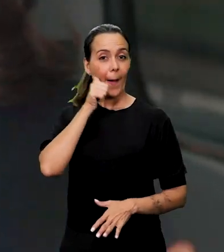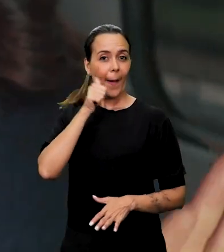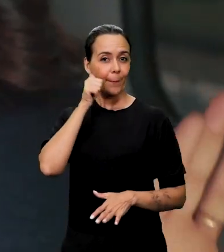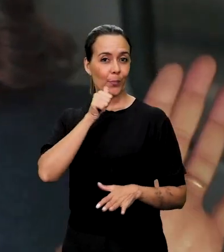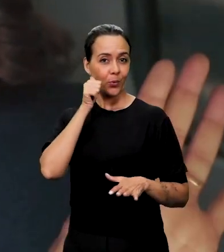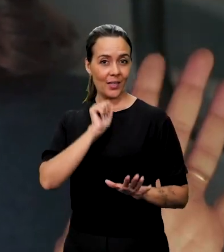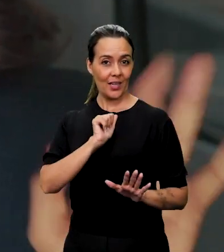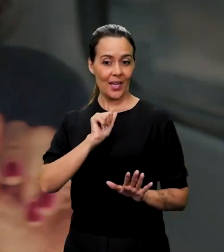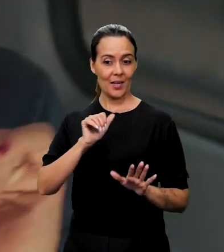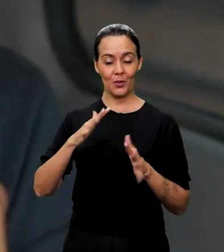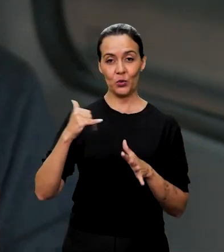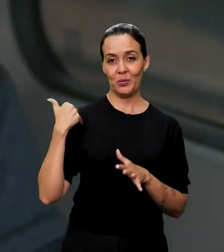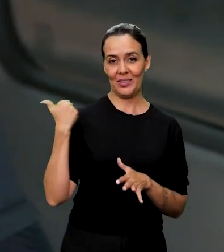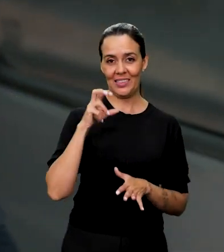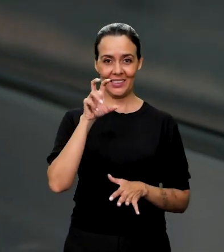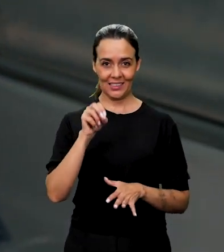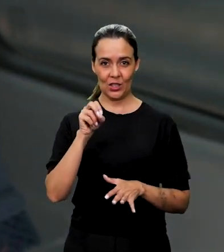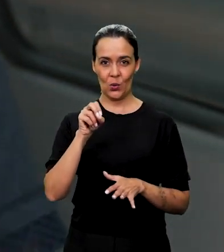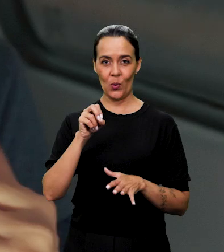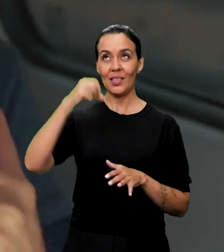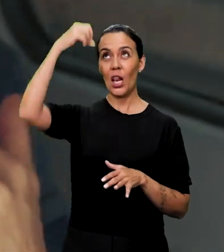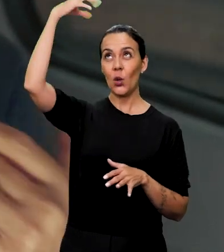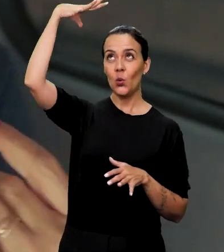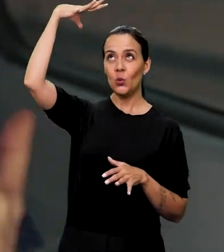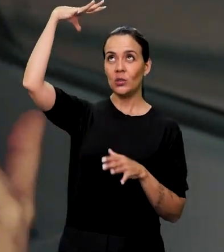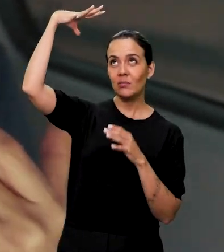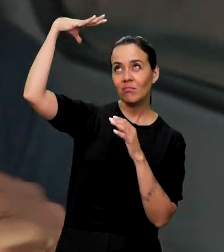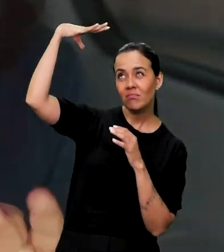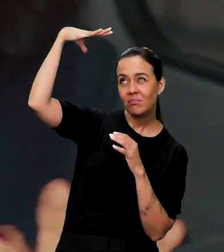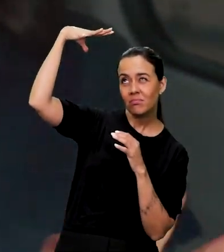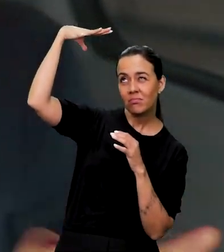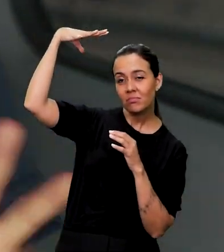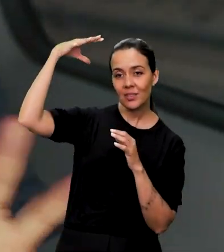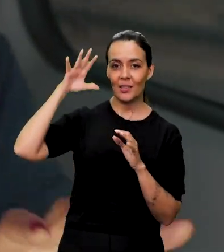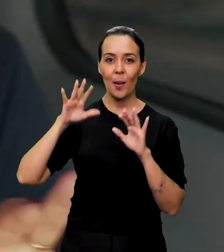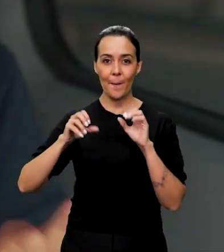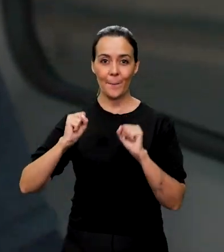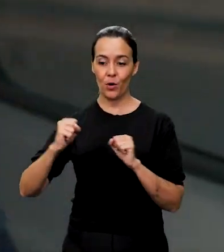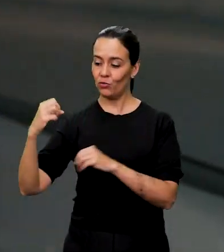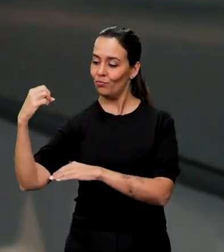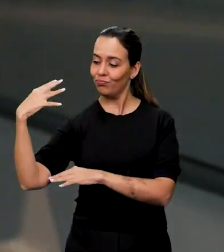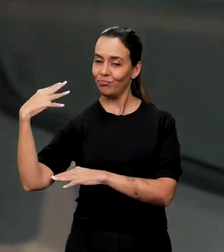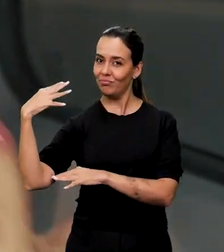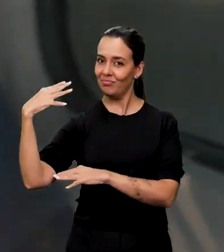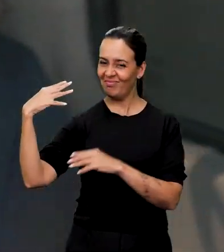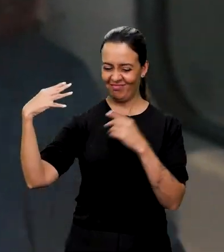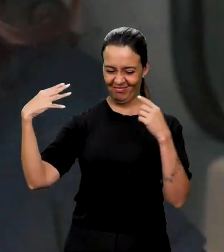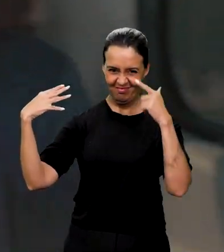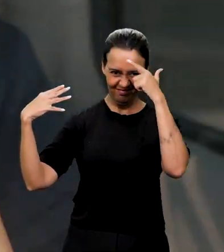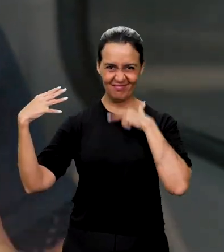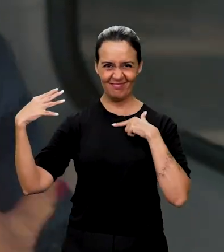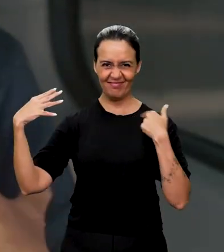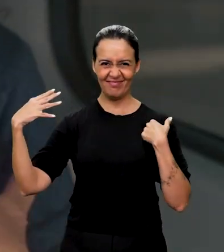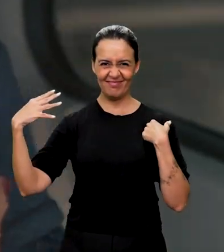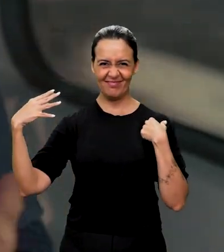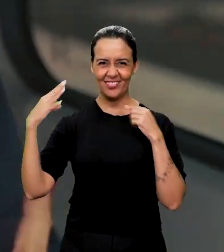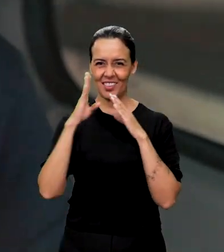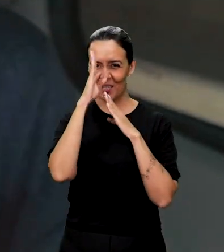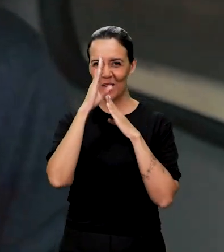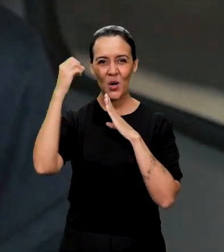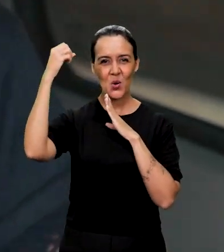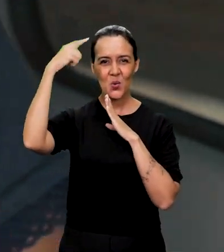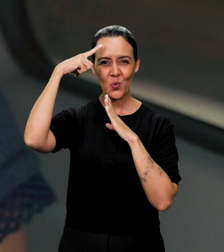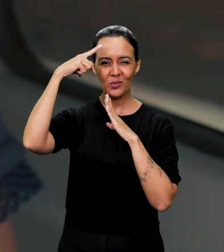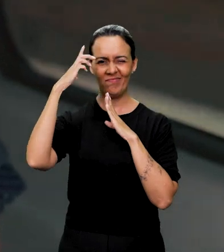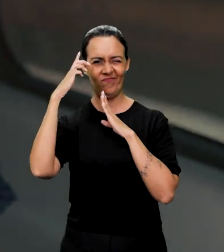luz, porque a luz de cima pode jogar para baixo. Um abajur mal posicionado pode mostrar a sua pior versão. Então eu brinco com isso, porque